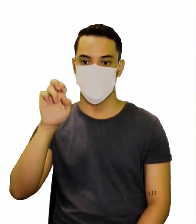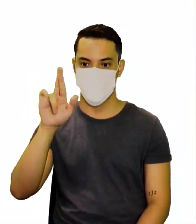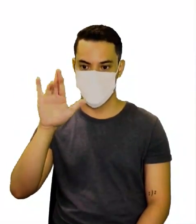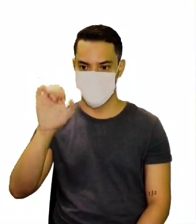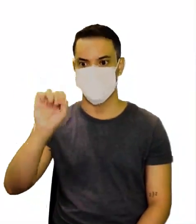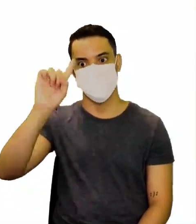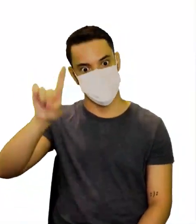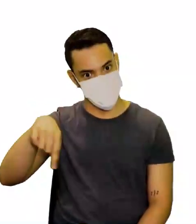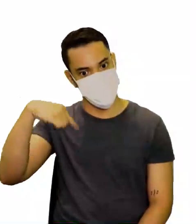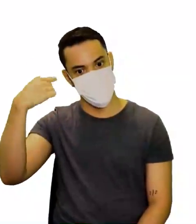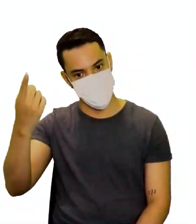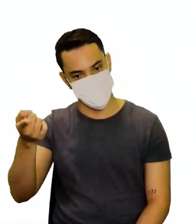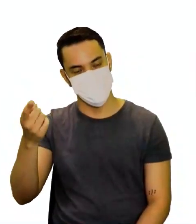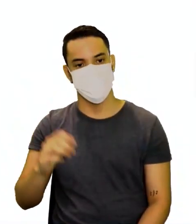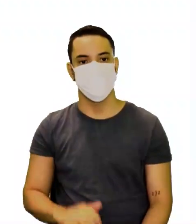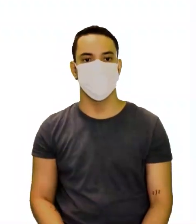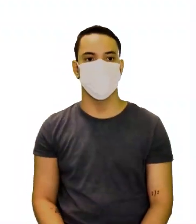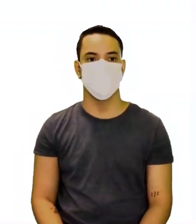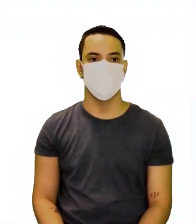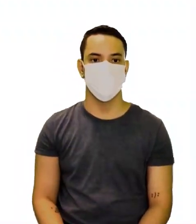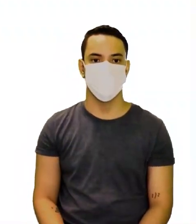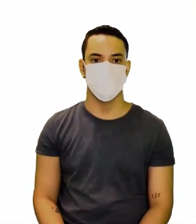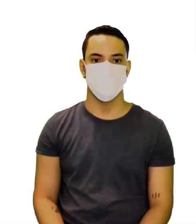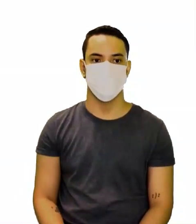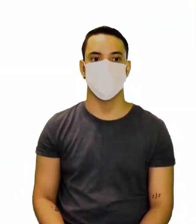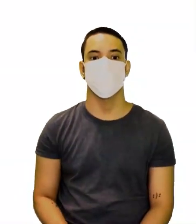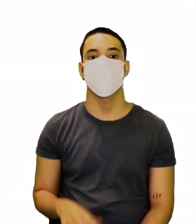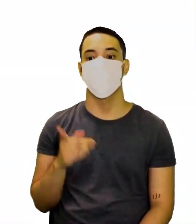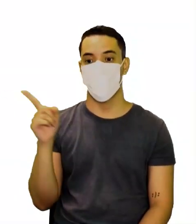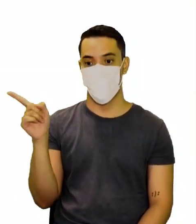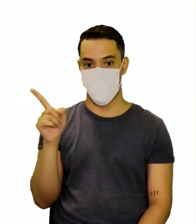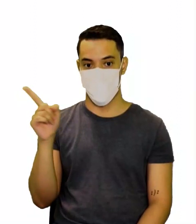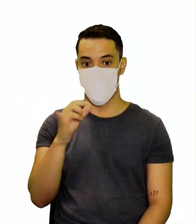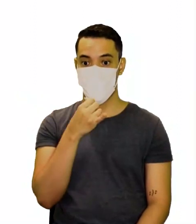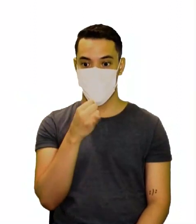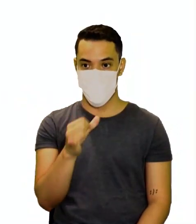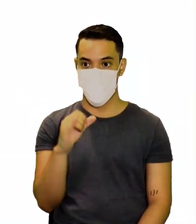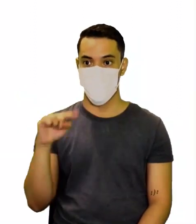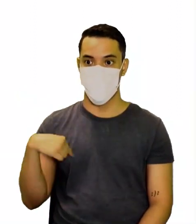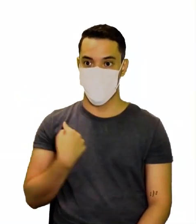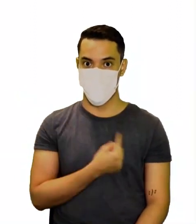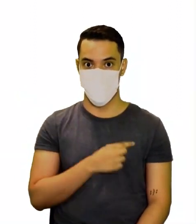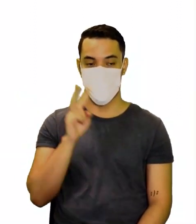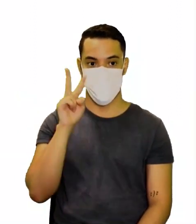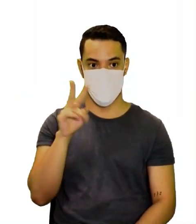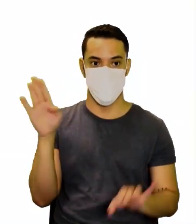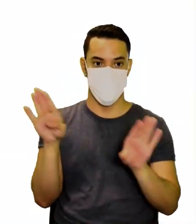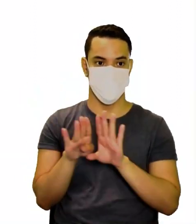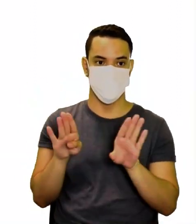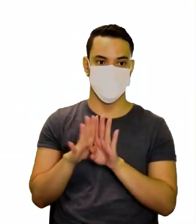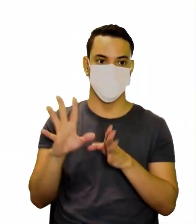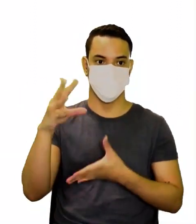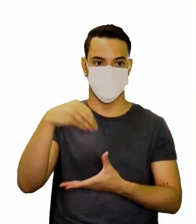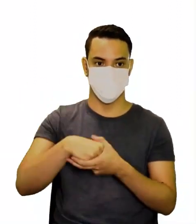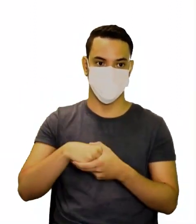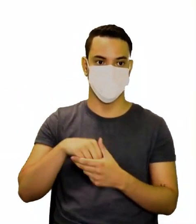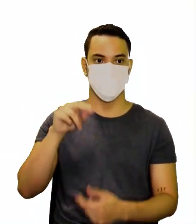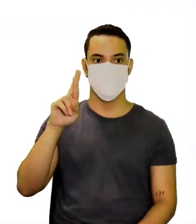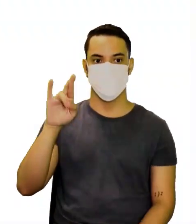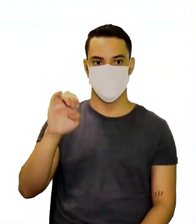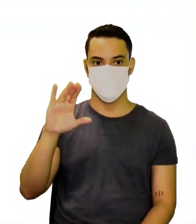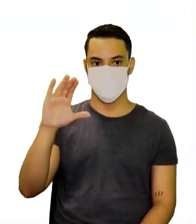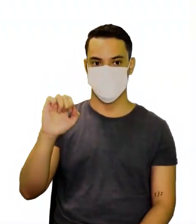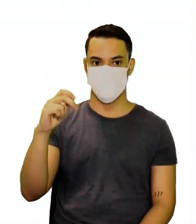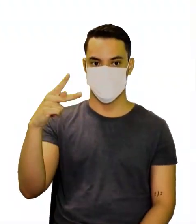pessoal? Geradores, né, elétricos aqui. Nós vimos aqui, ó, que nos receptores,